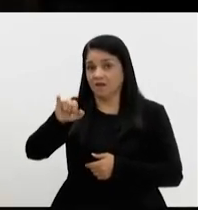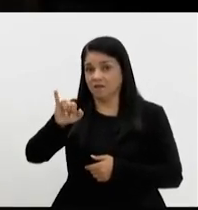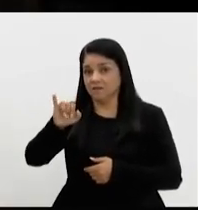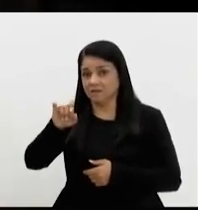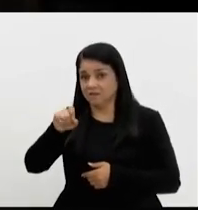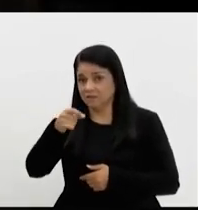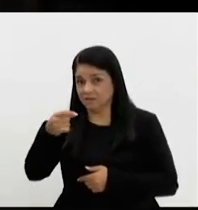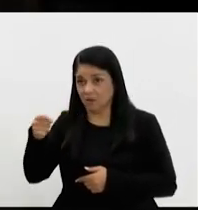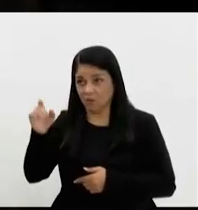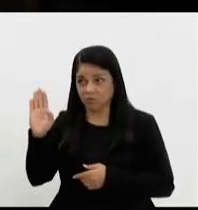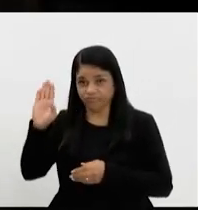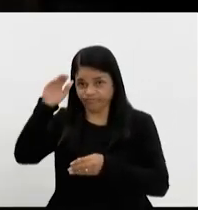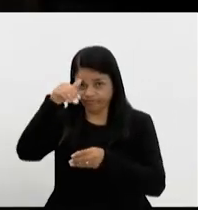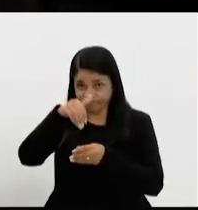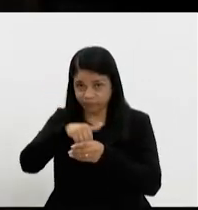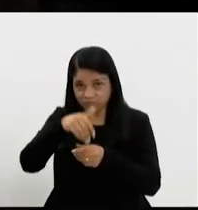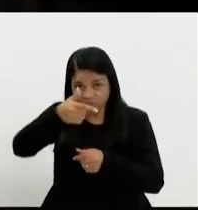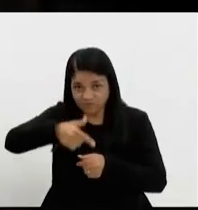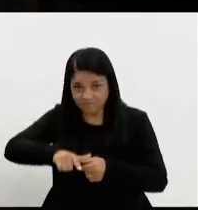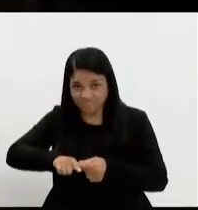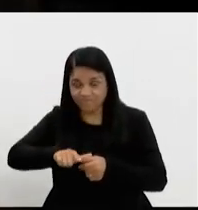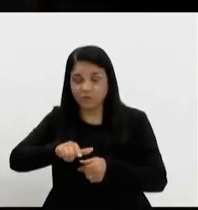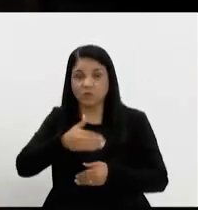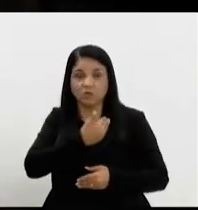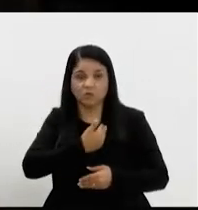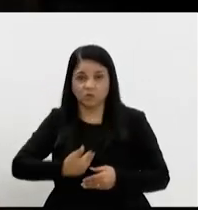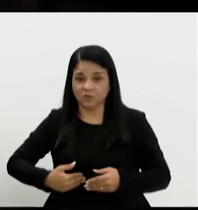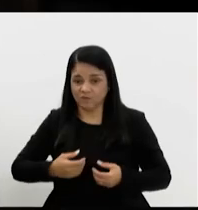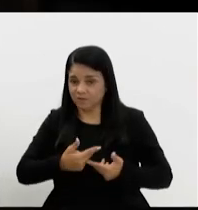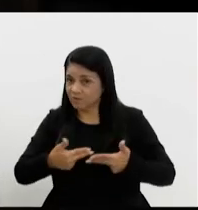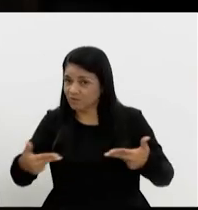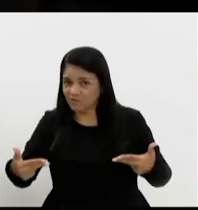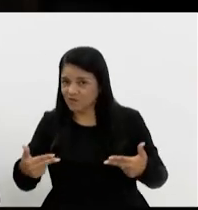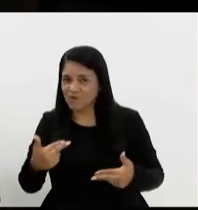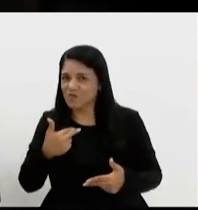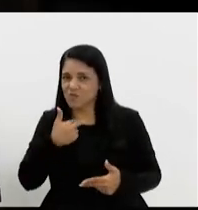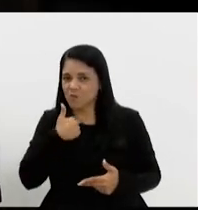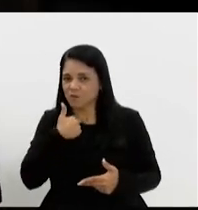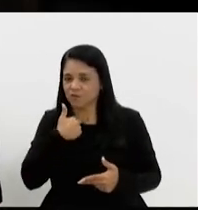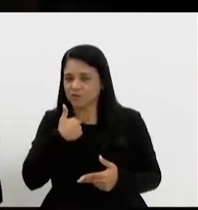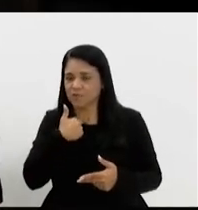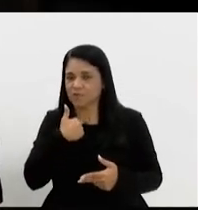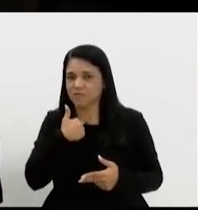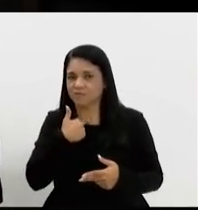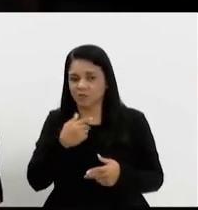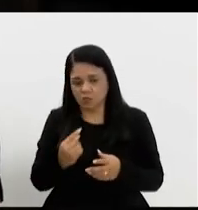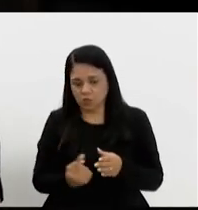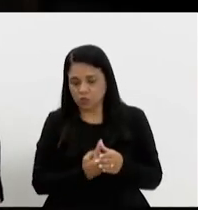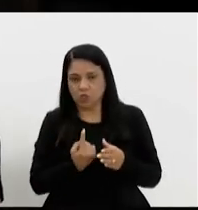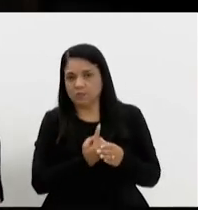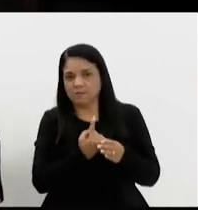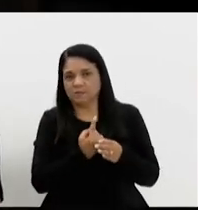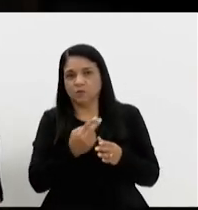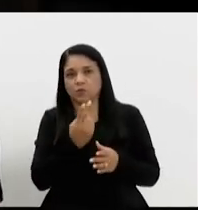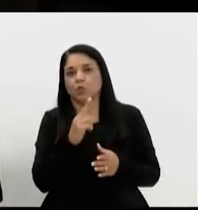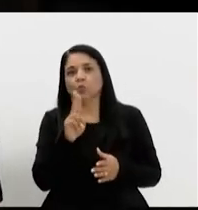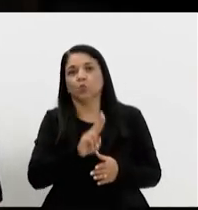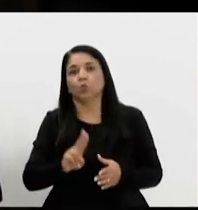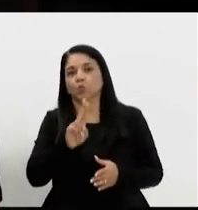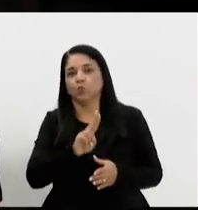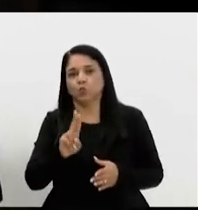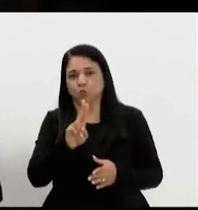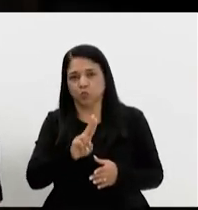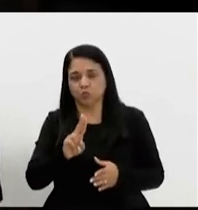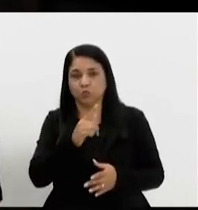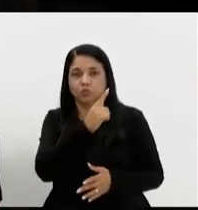público não é possível de ser isolado absolutamente de algum uso